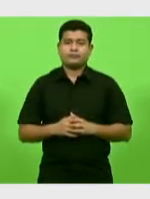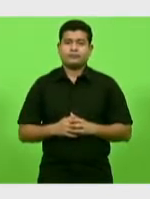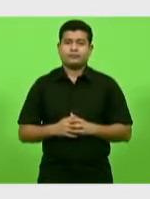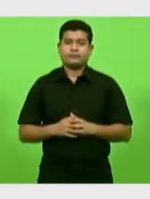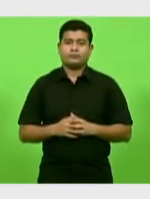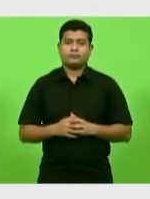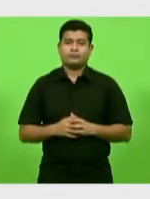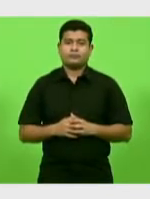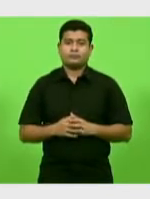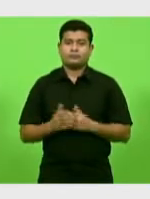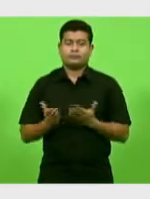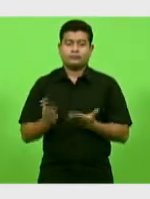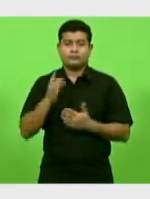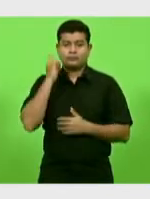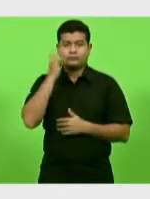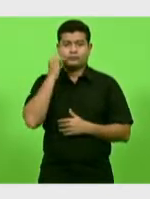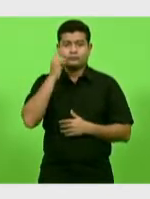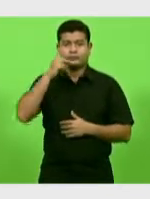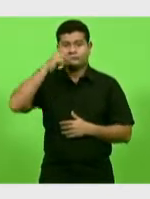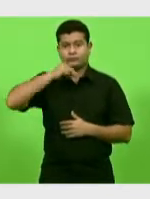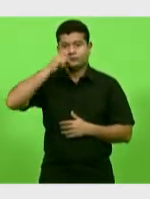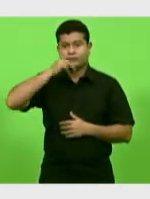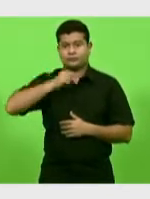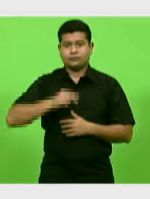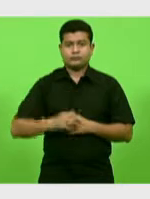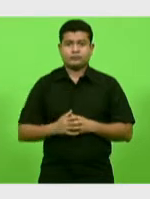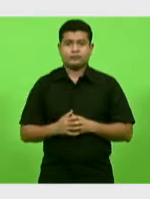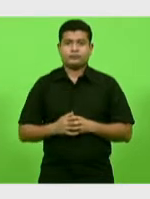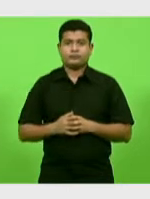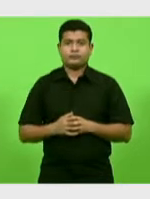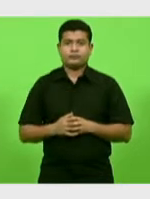Como vota deputado Kennedy Nunes?